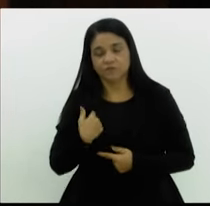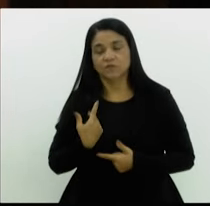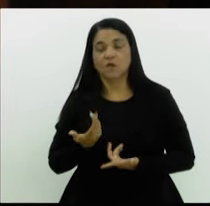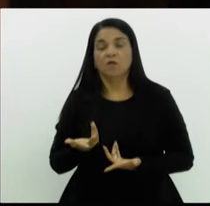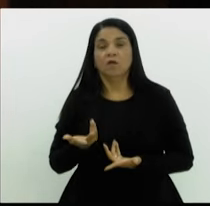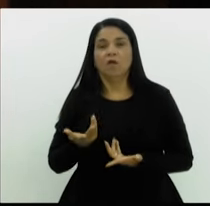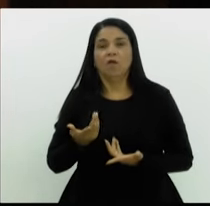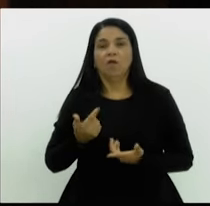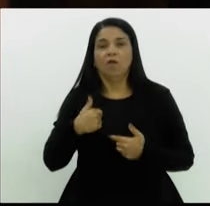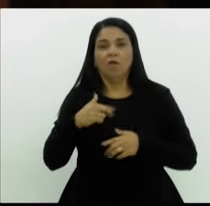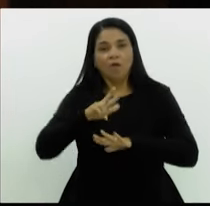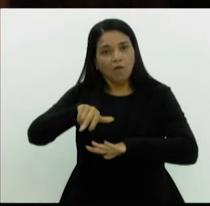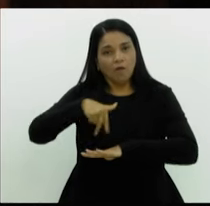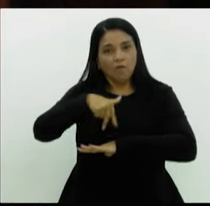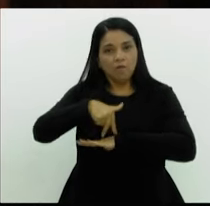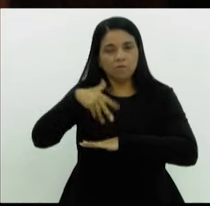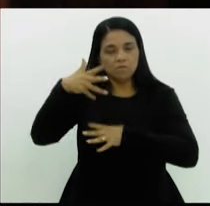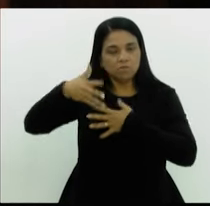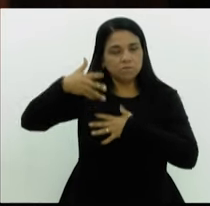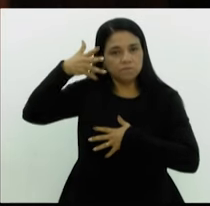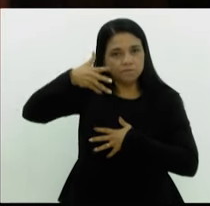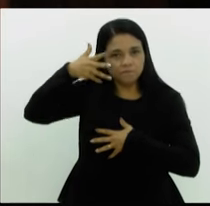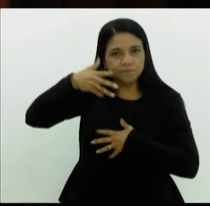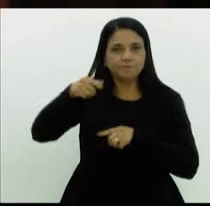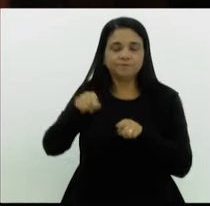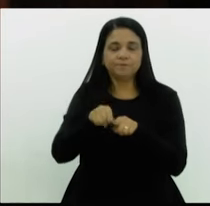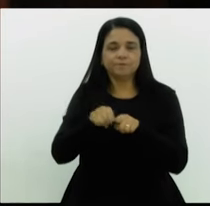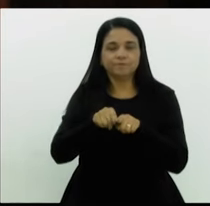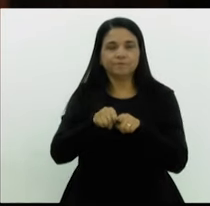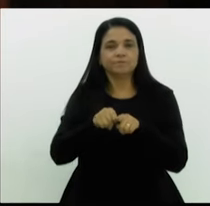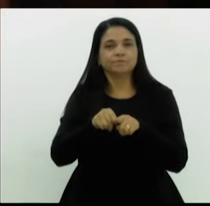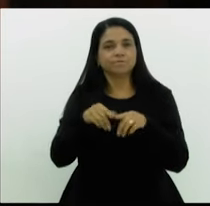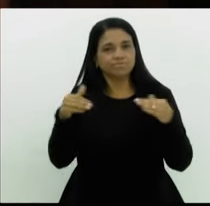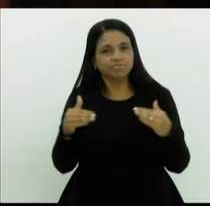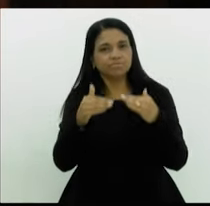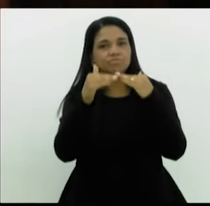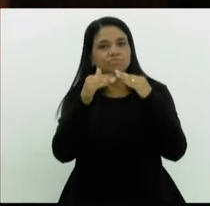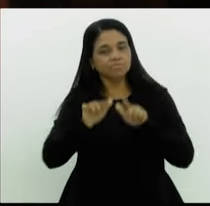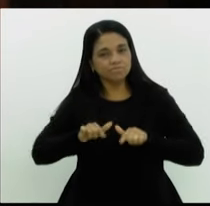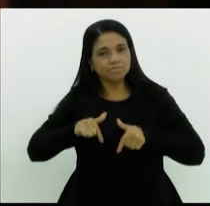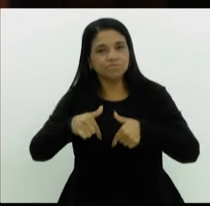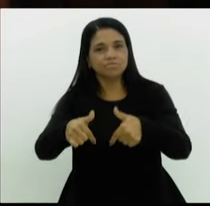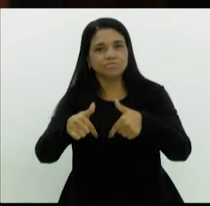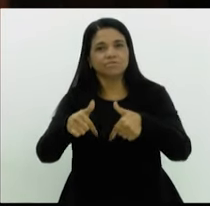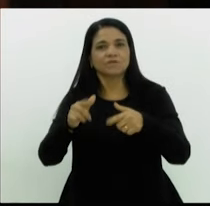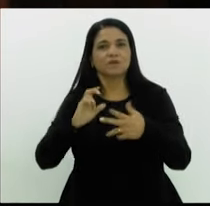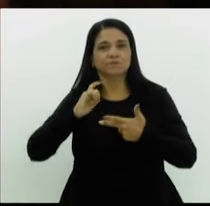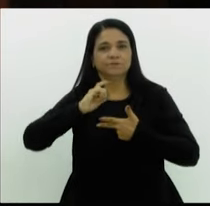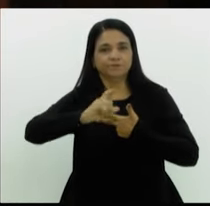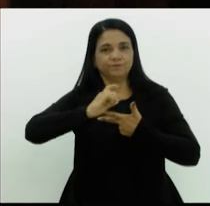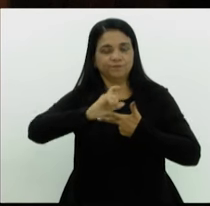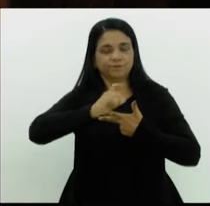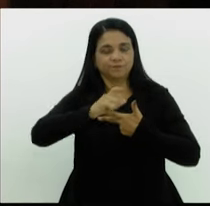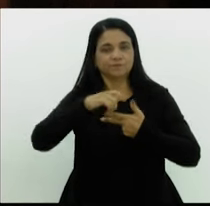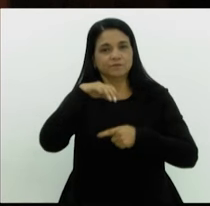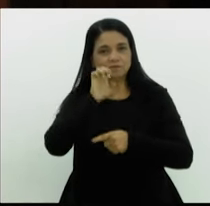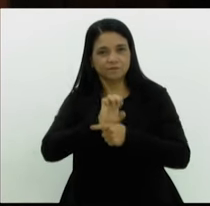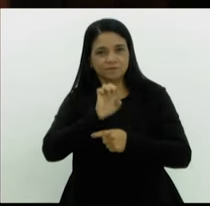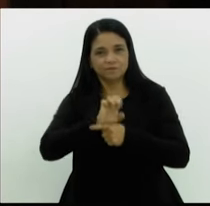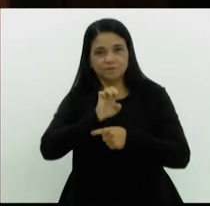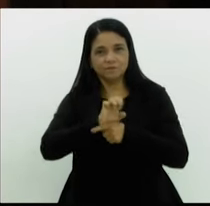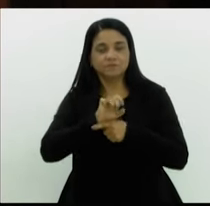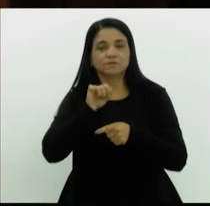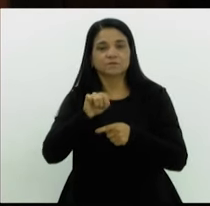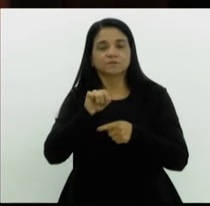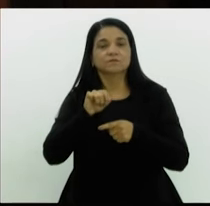me manifestar desde já favorável à iniciativa do Poder Executivo Estadual no que diz